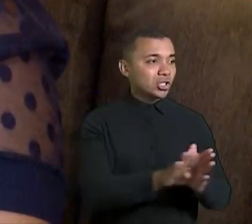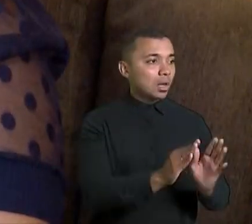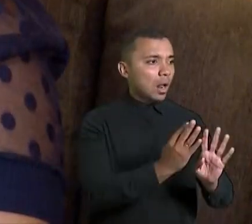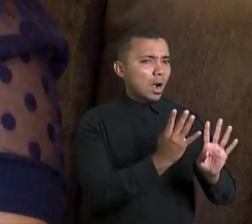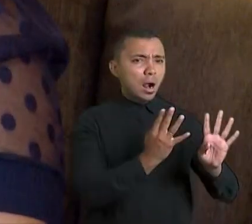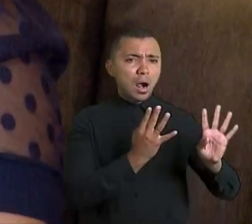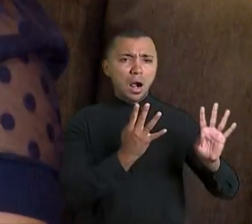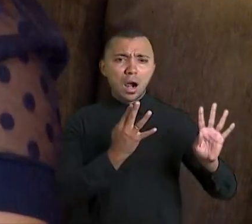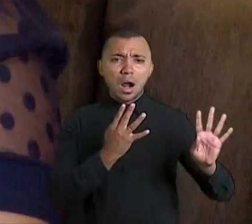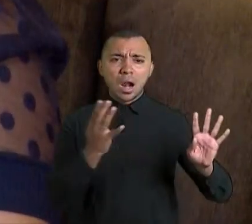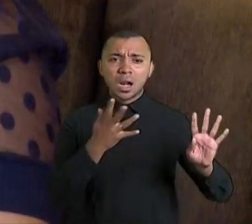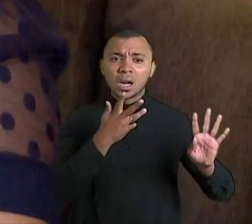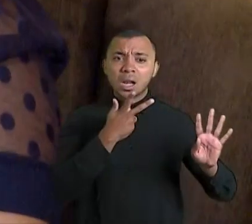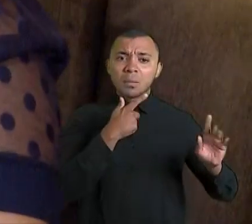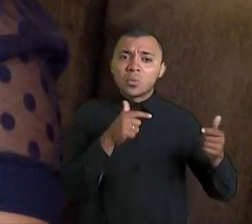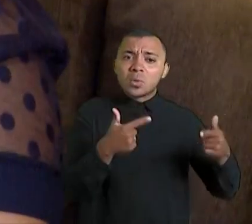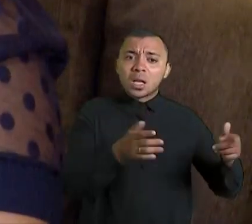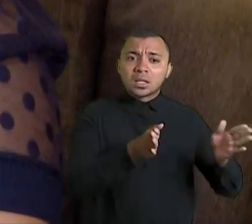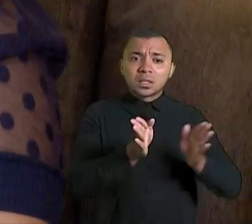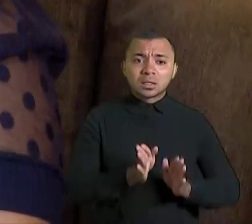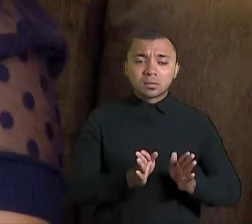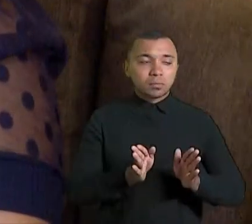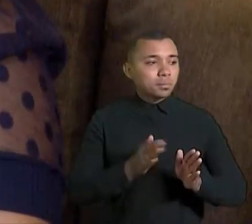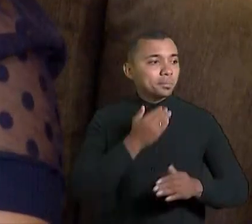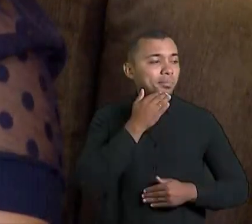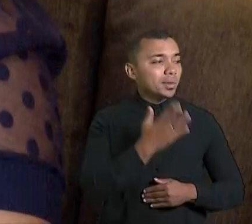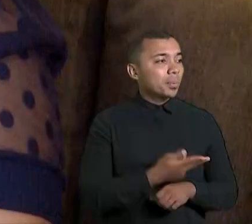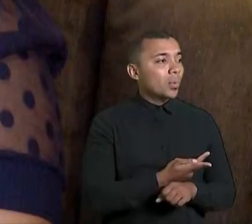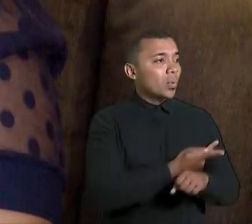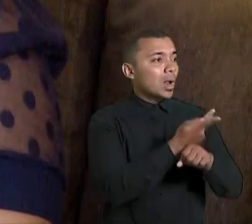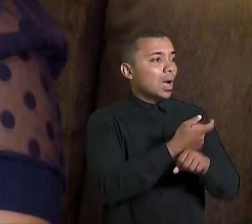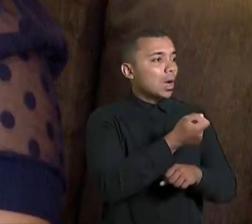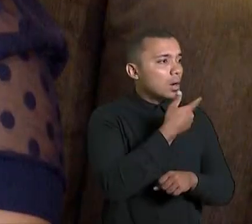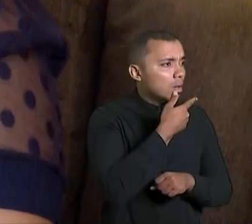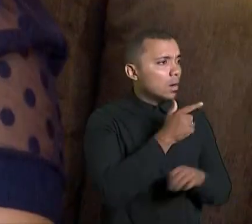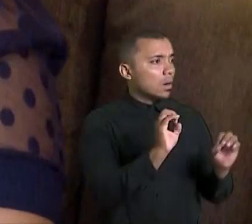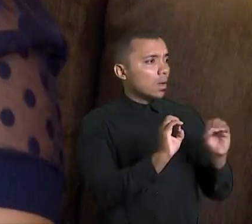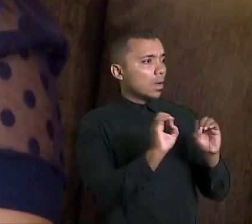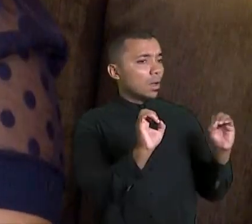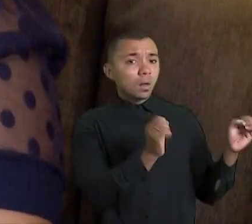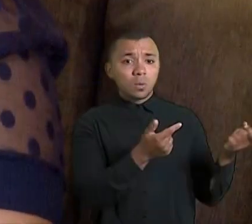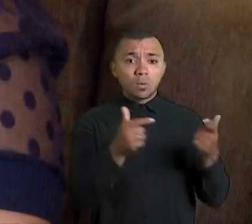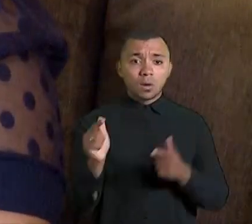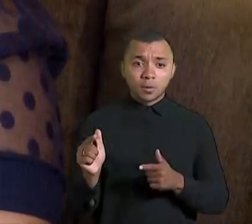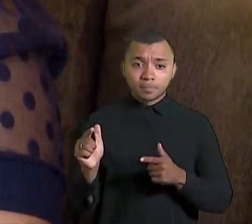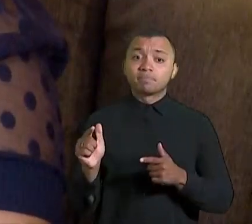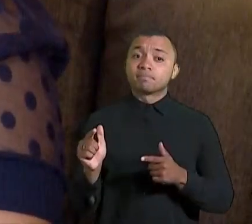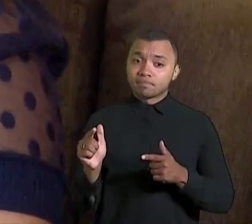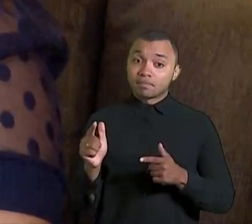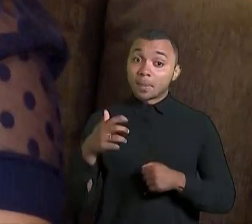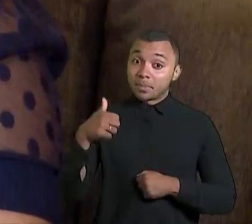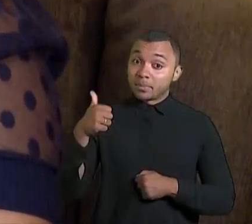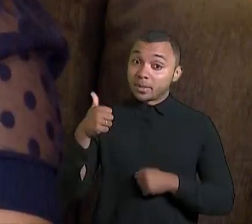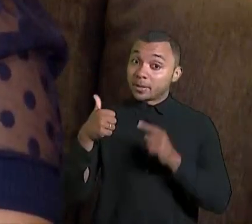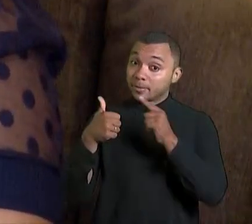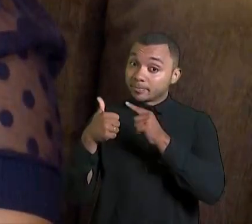é inacessível o medicamento que ela procura. Então, a segunda questão é